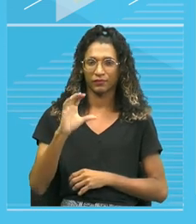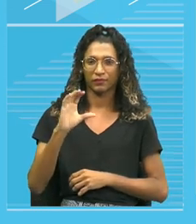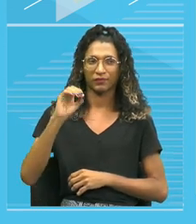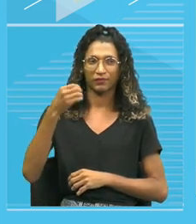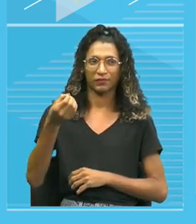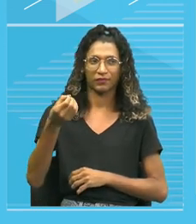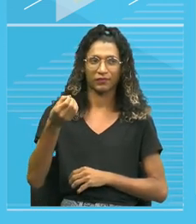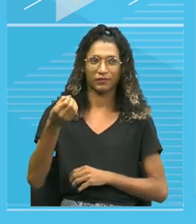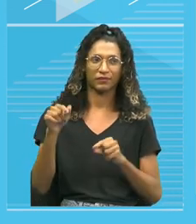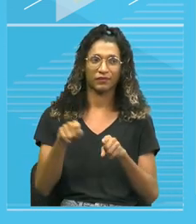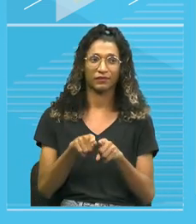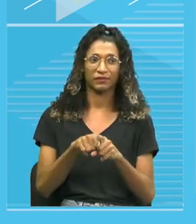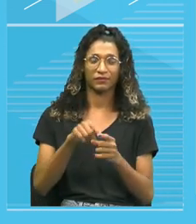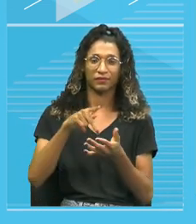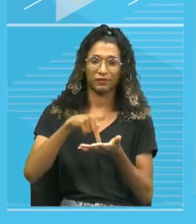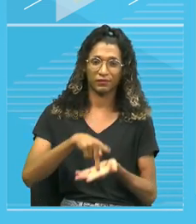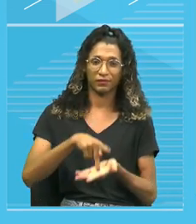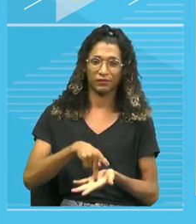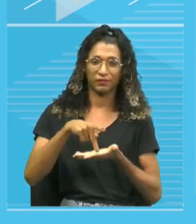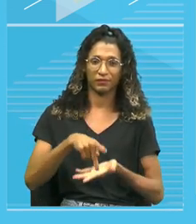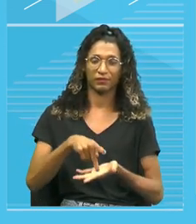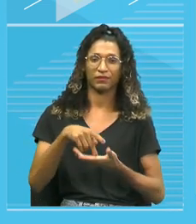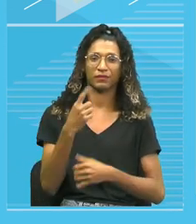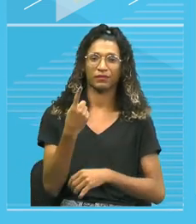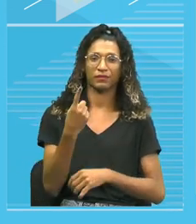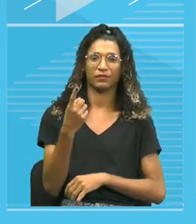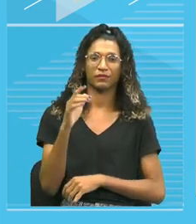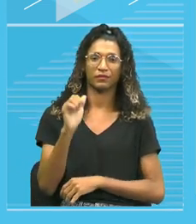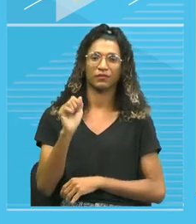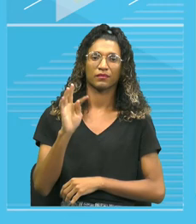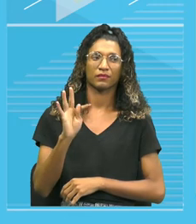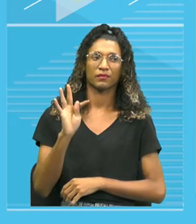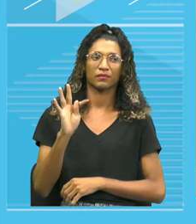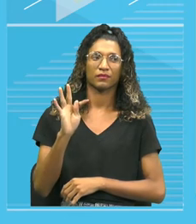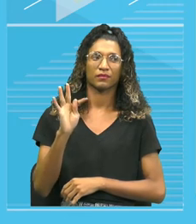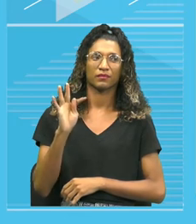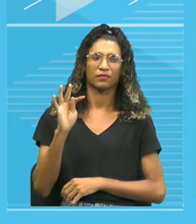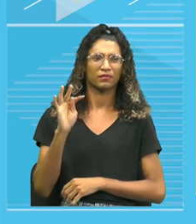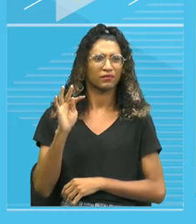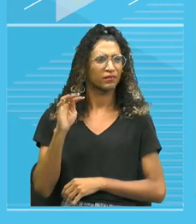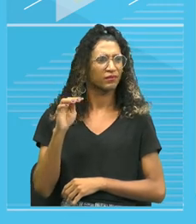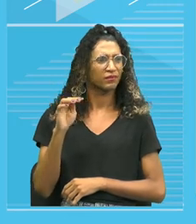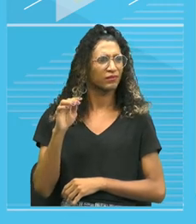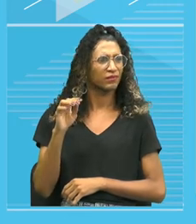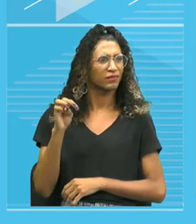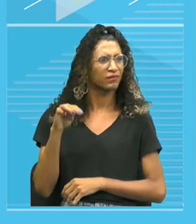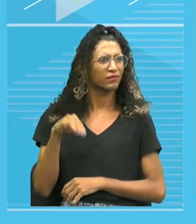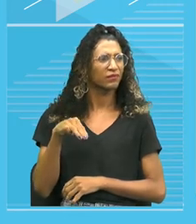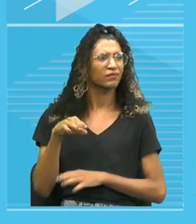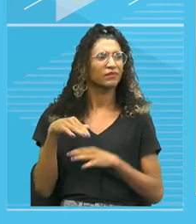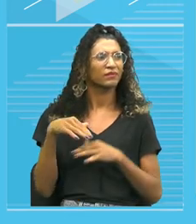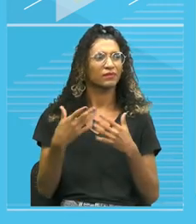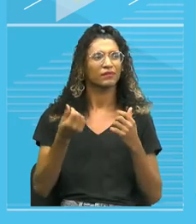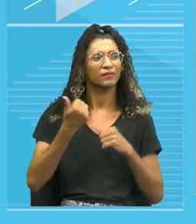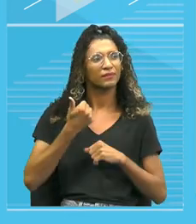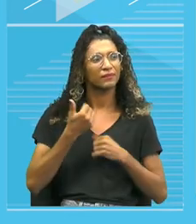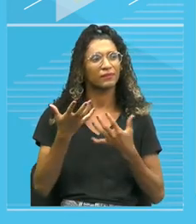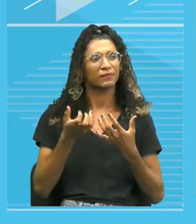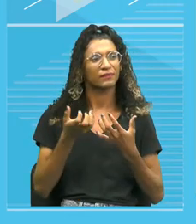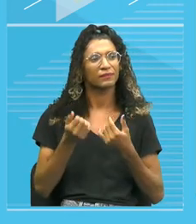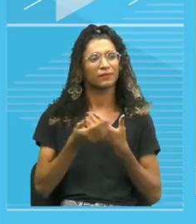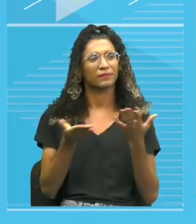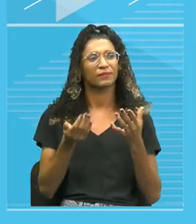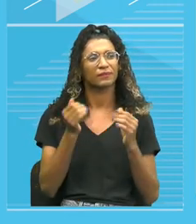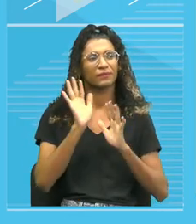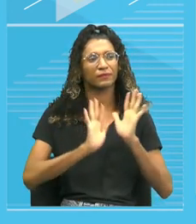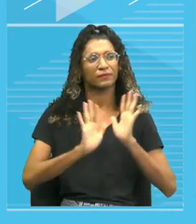de 1 ATM a liberação absorção pessoal a primeira coisa que eu quero que vocês tomem cuidado é